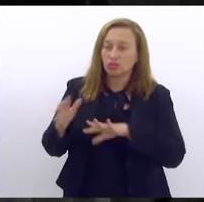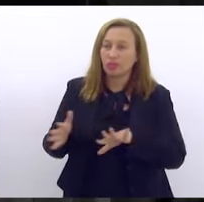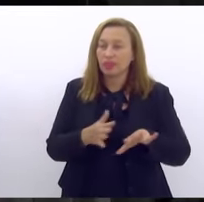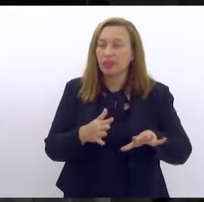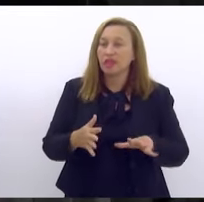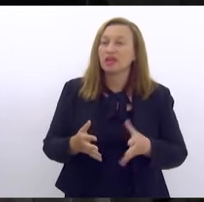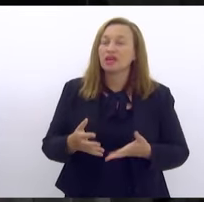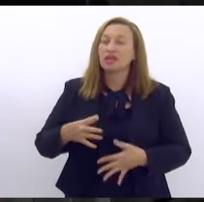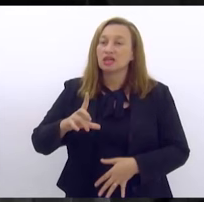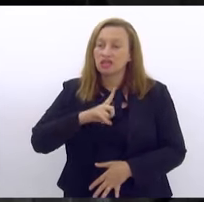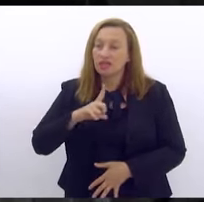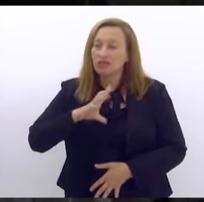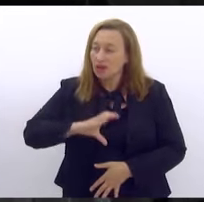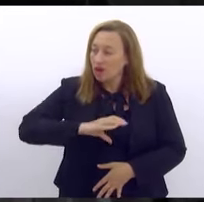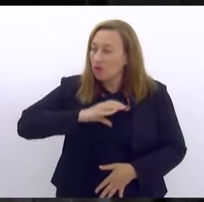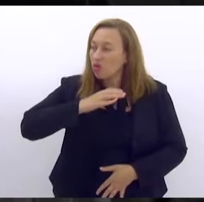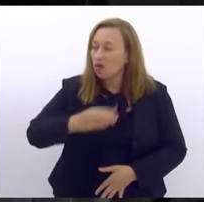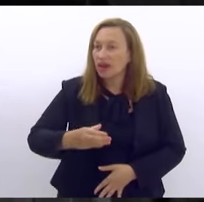teve